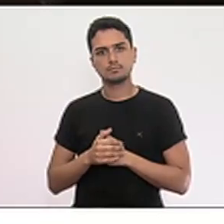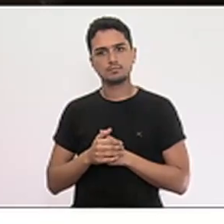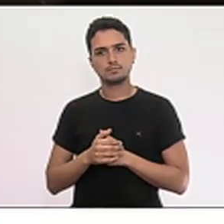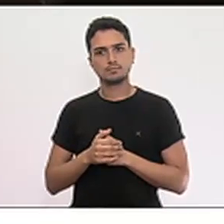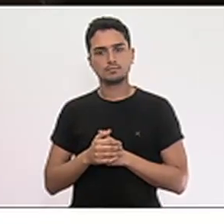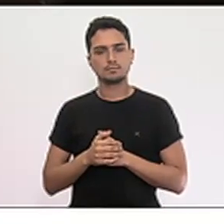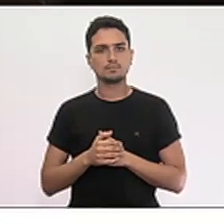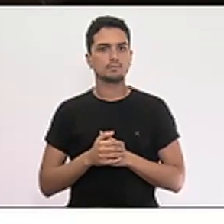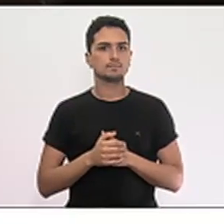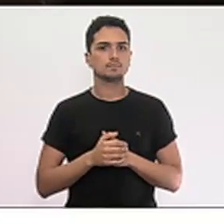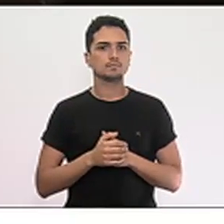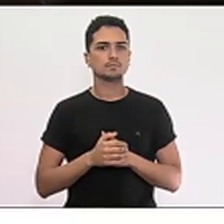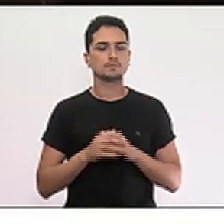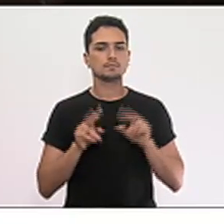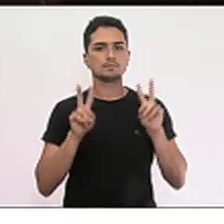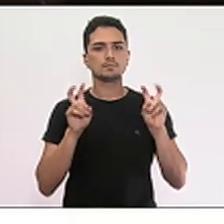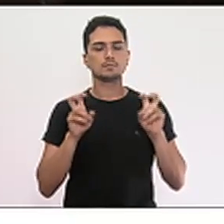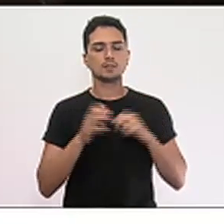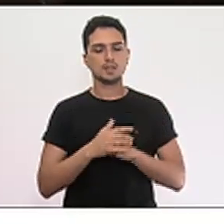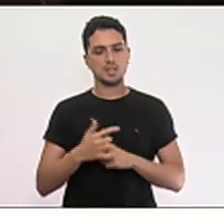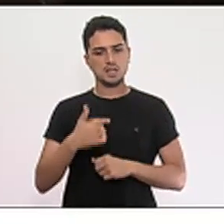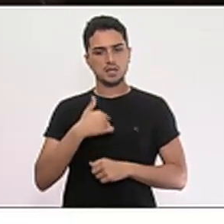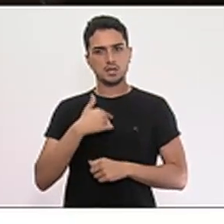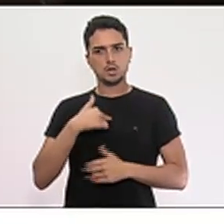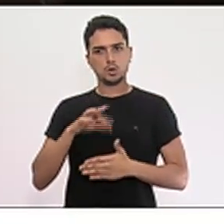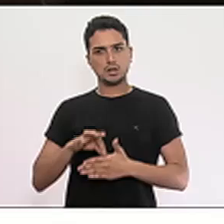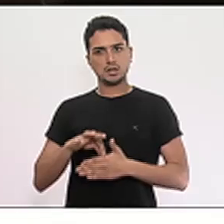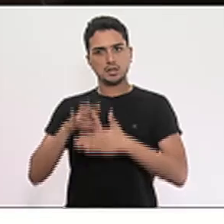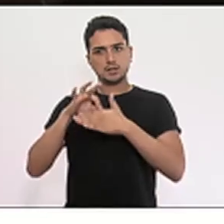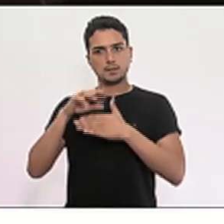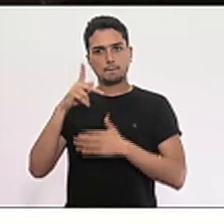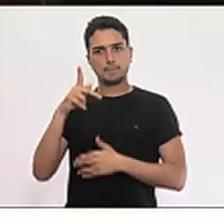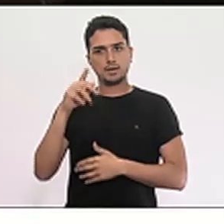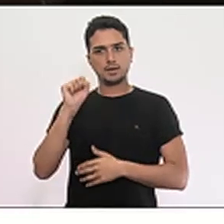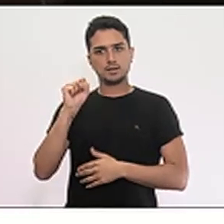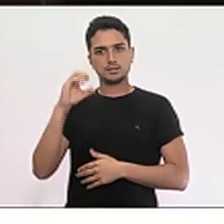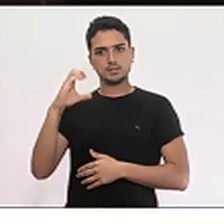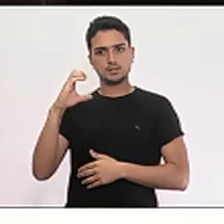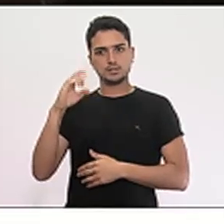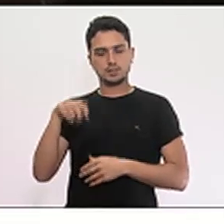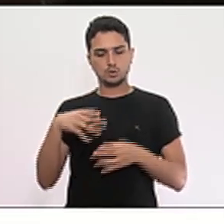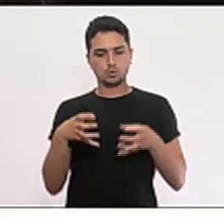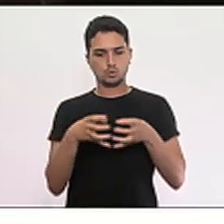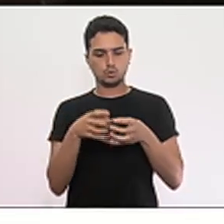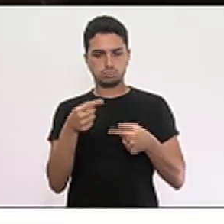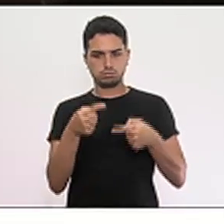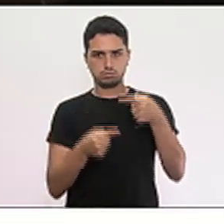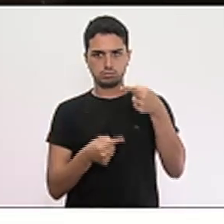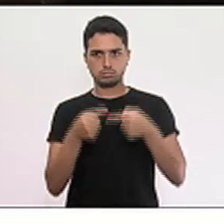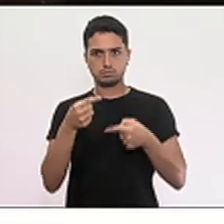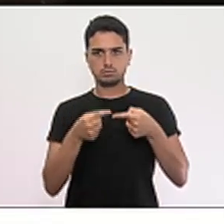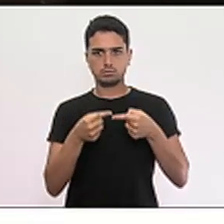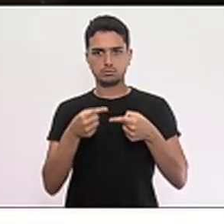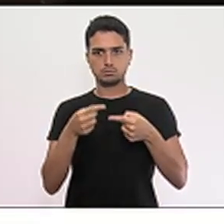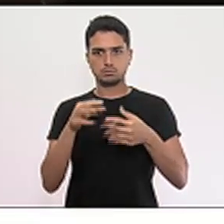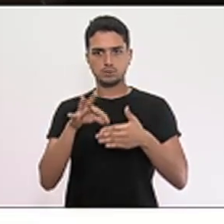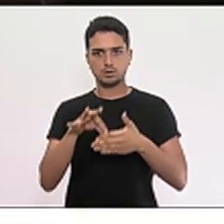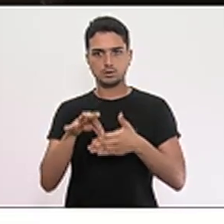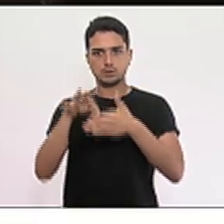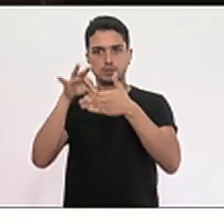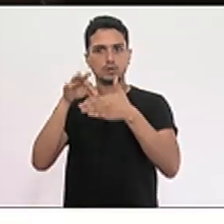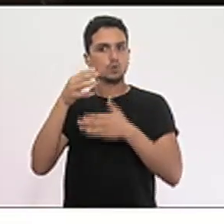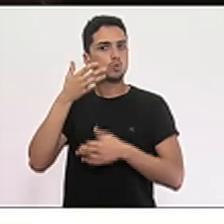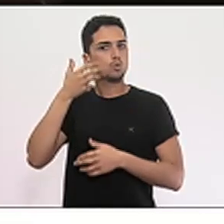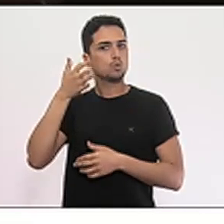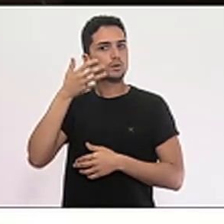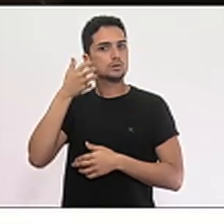Eu sou o líder do PSC, partido que elegeu o governador Wilson Witzel. O